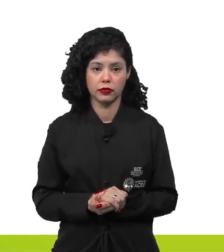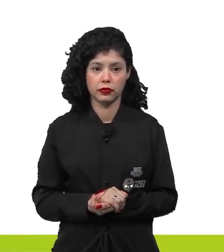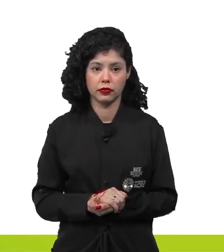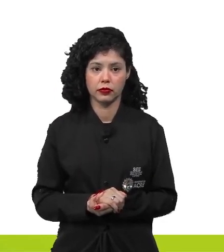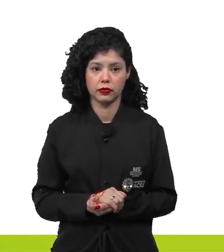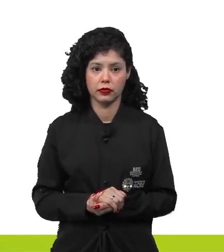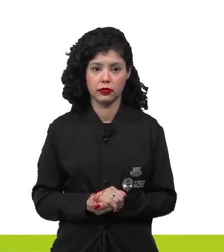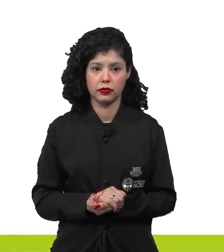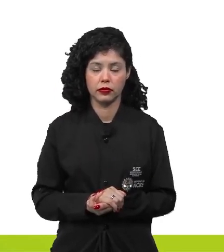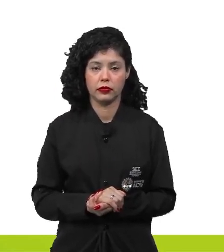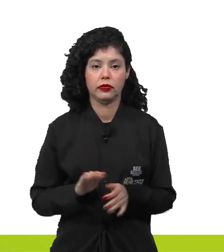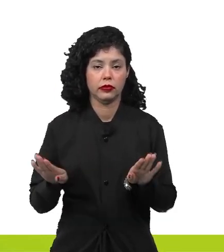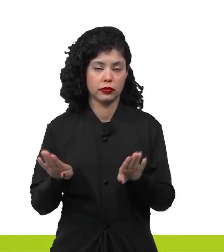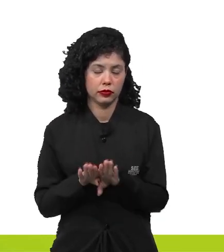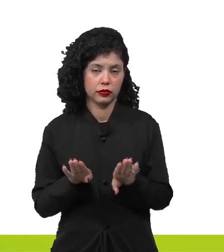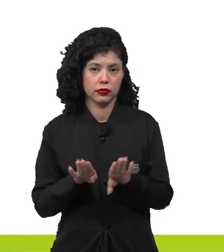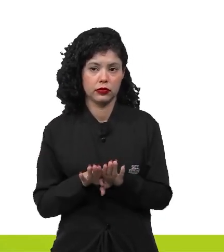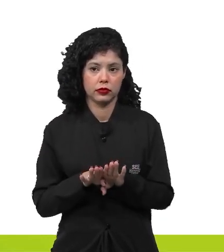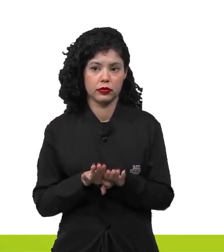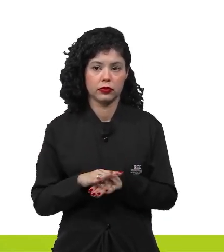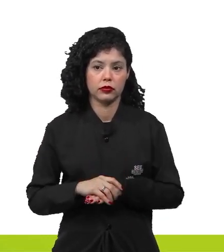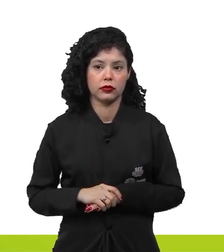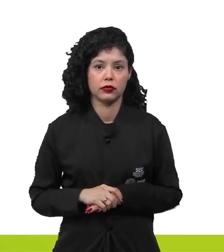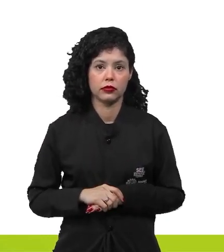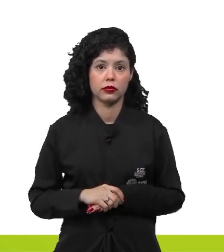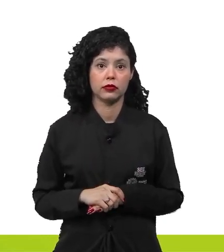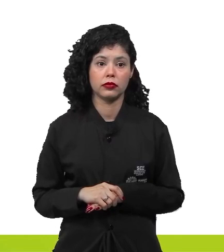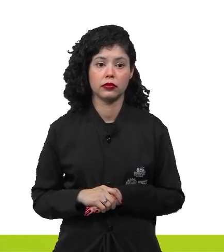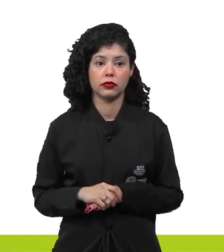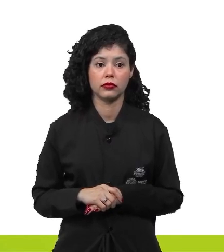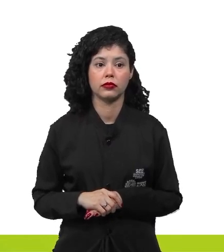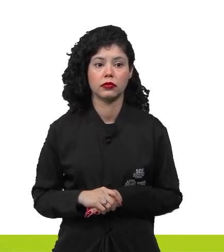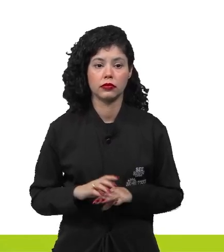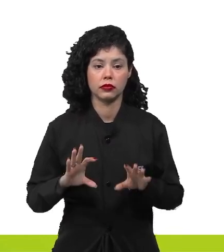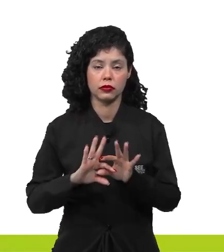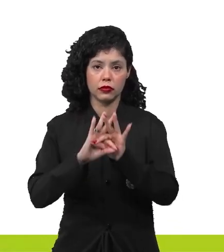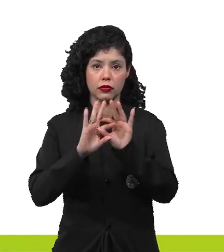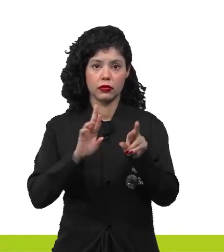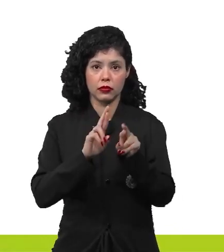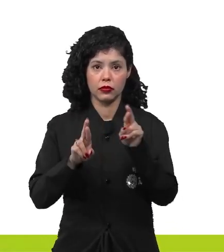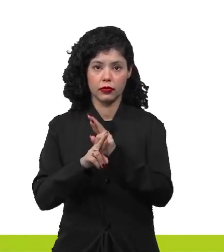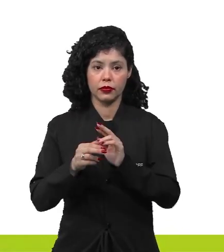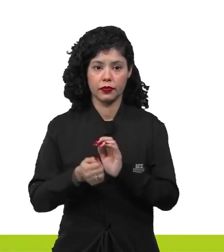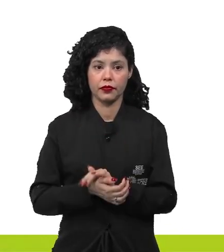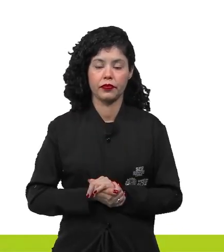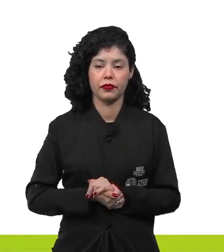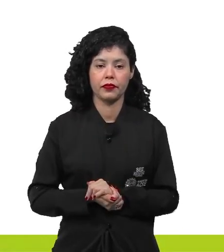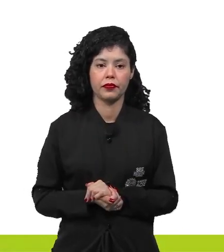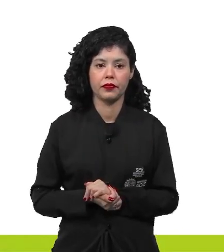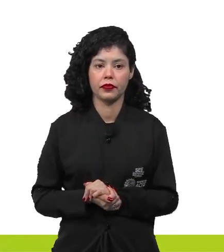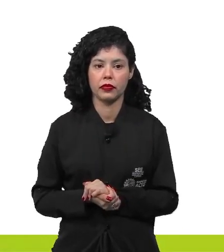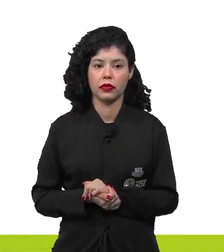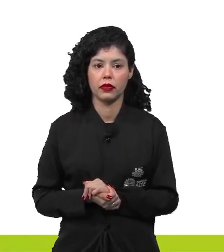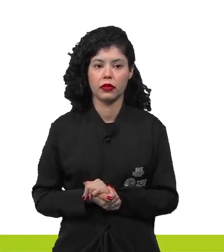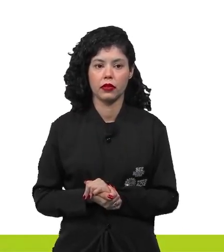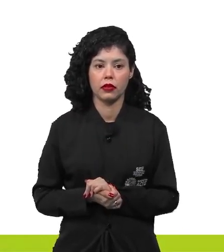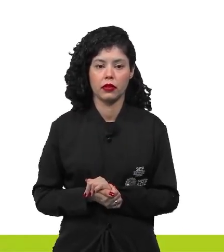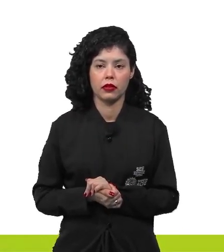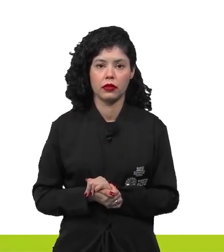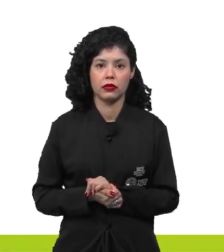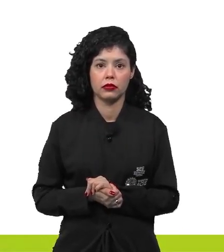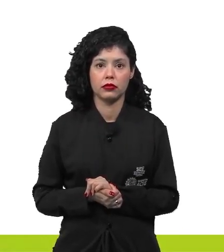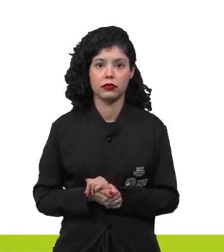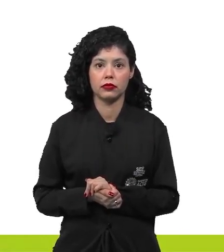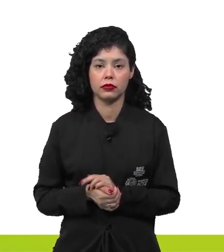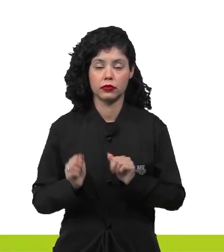né, inferir também, enfim, associar a uma rede social ou mídias sociais.